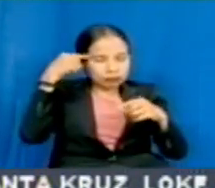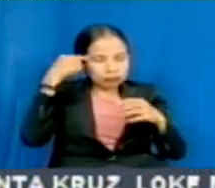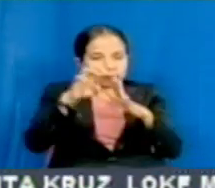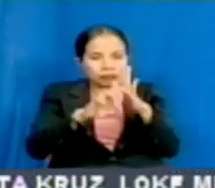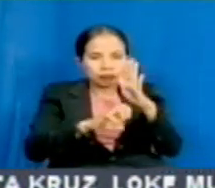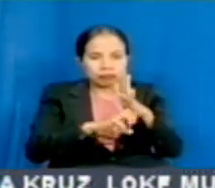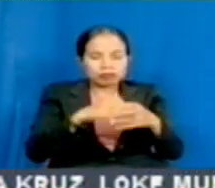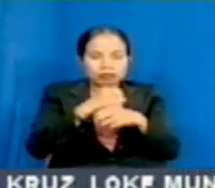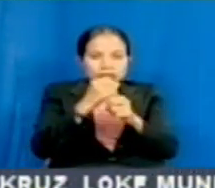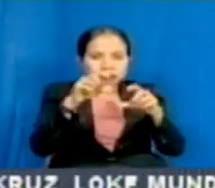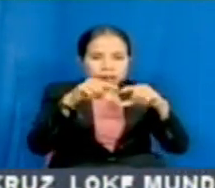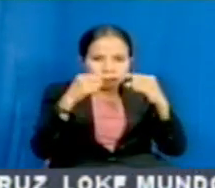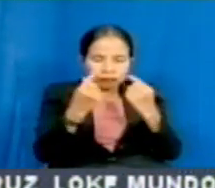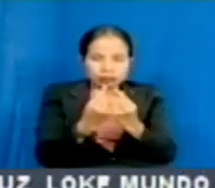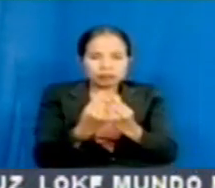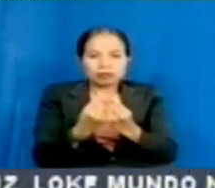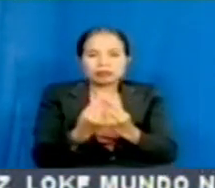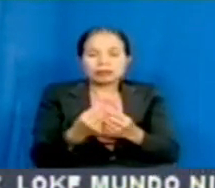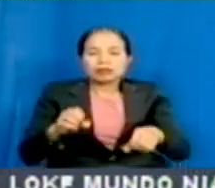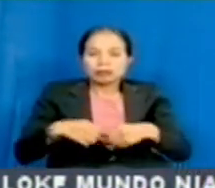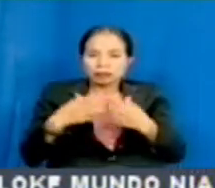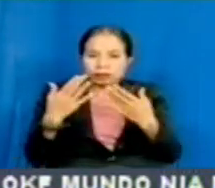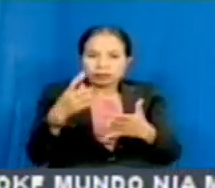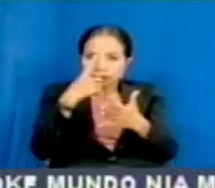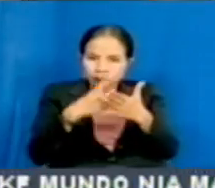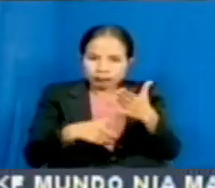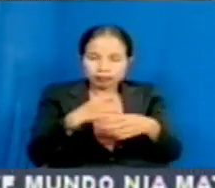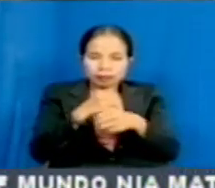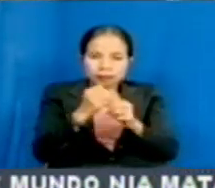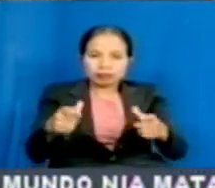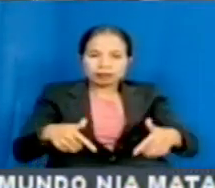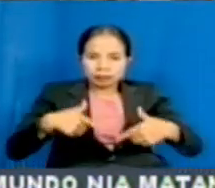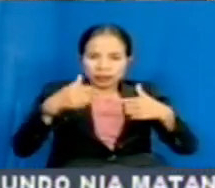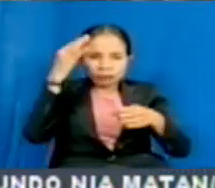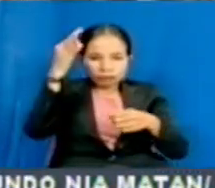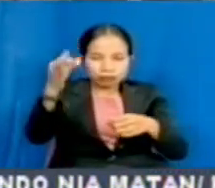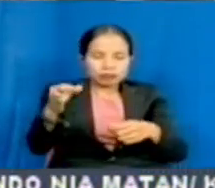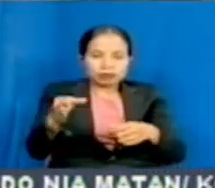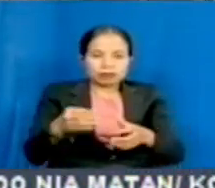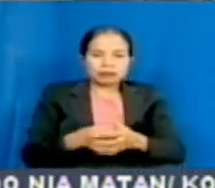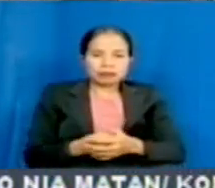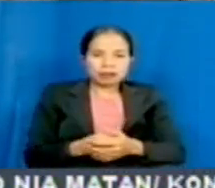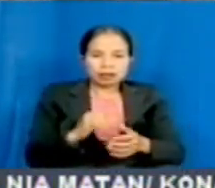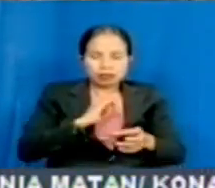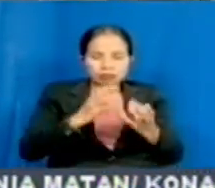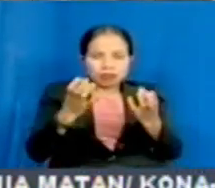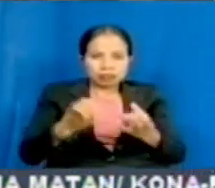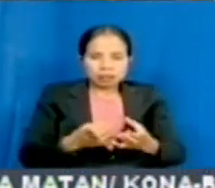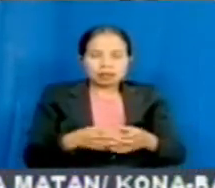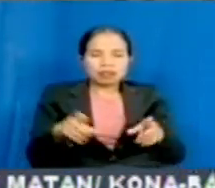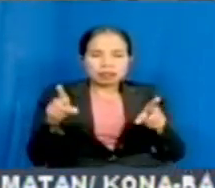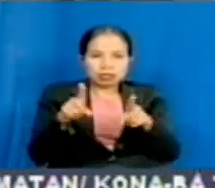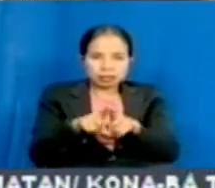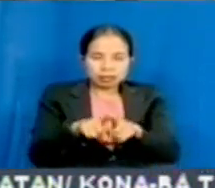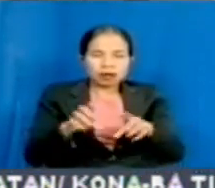estado. Halo grupo, cria grupo. Para o insama, saída ma cria ba imi a moris futuro. Aba meruane. hawa kara kida nemak sira